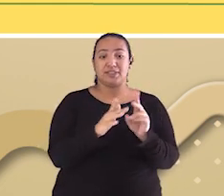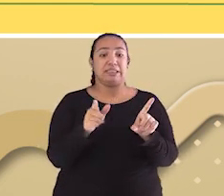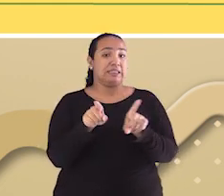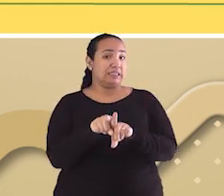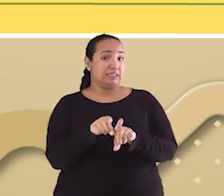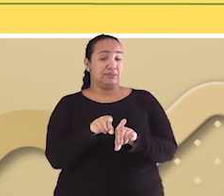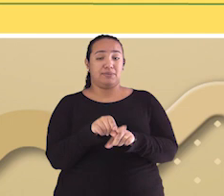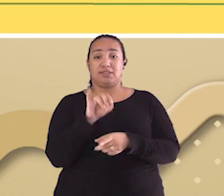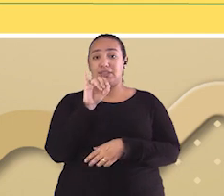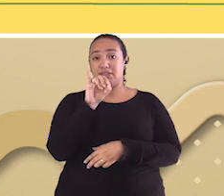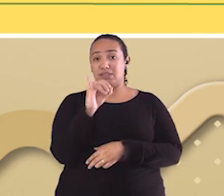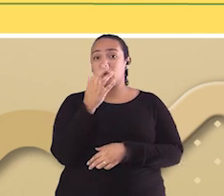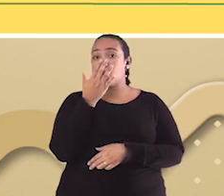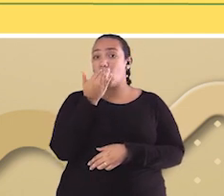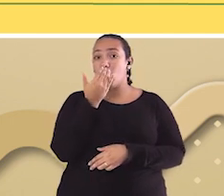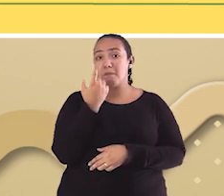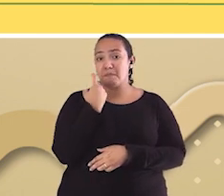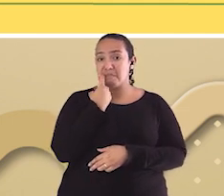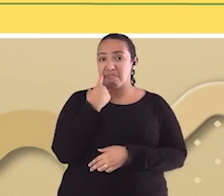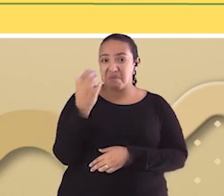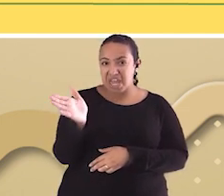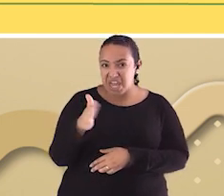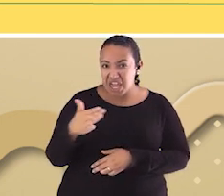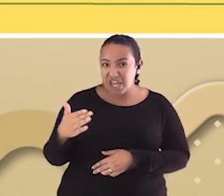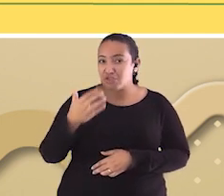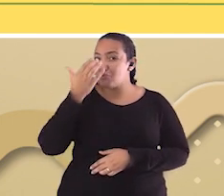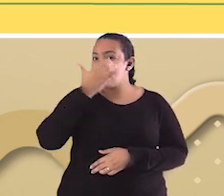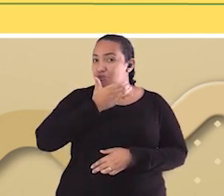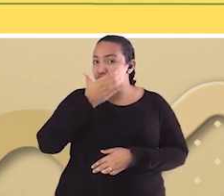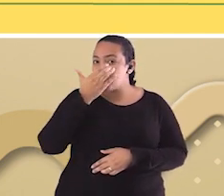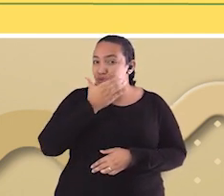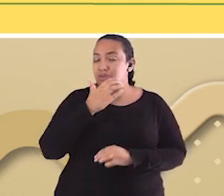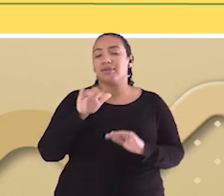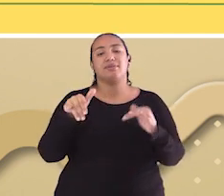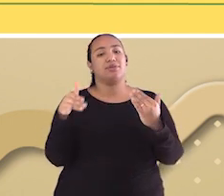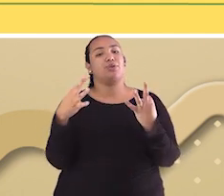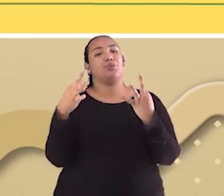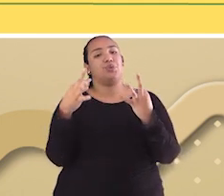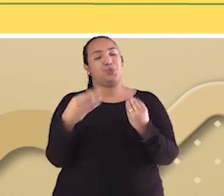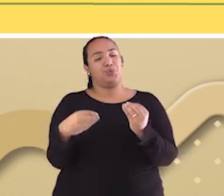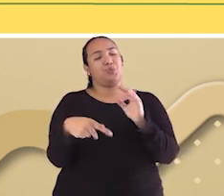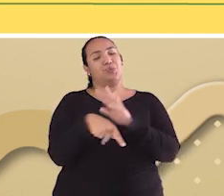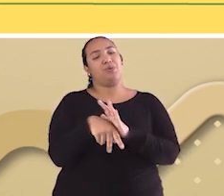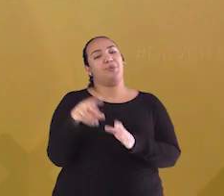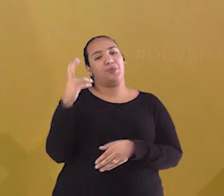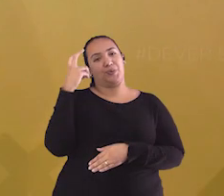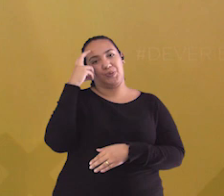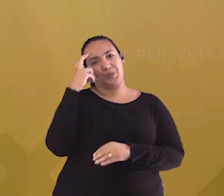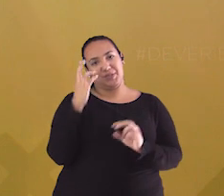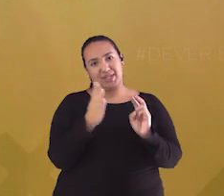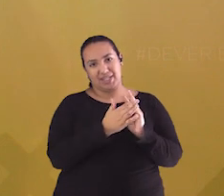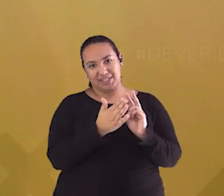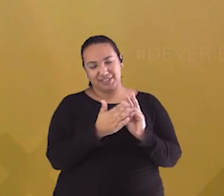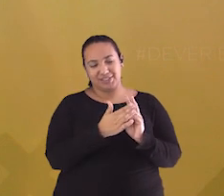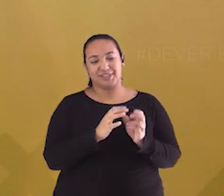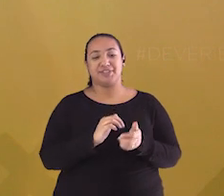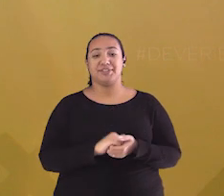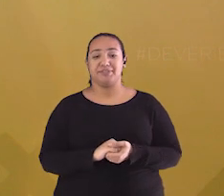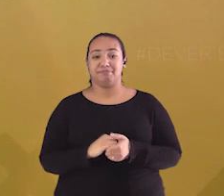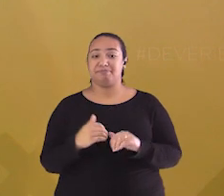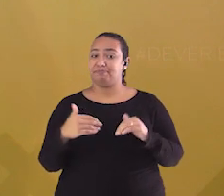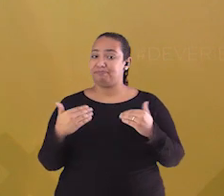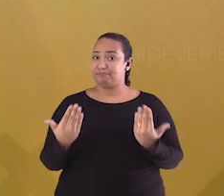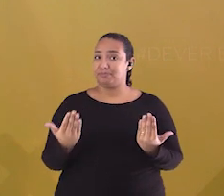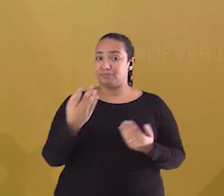alimentação, utilizando peixes, frutas, tudo isso herança desses povos. Bom, vimos